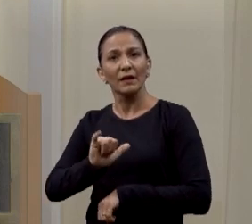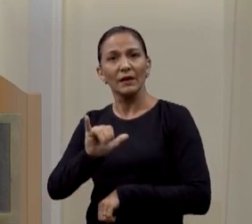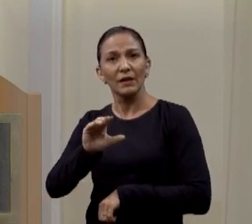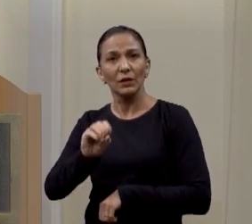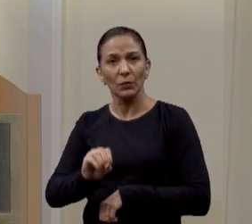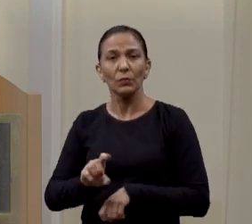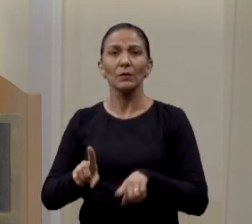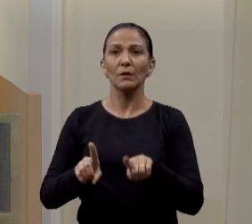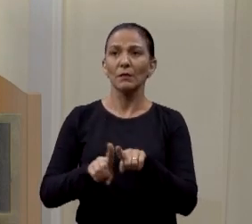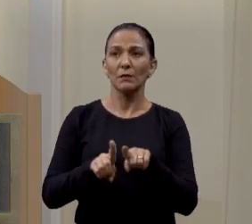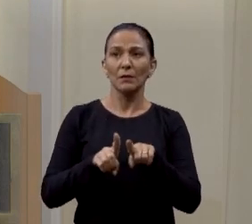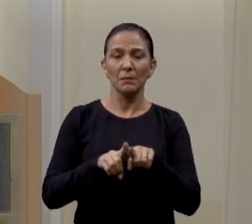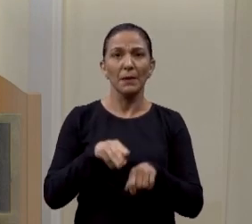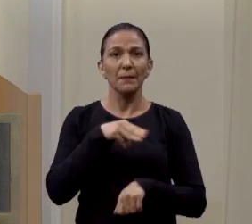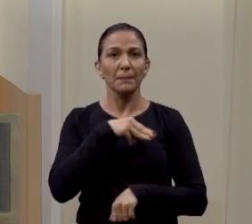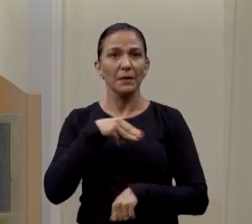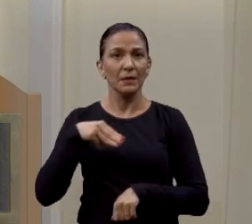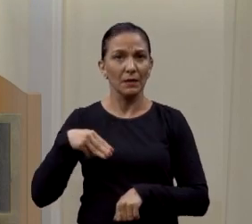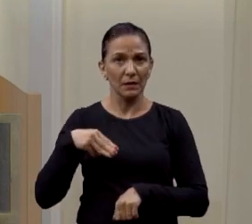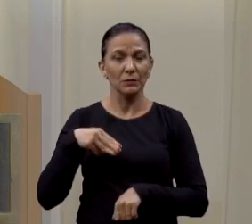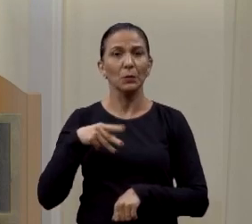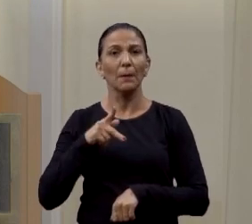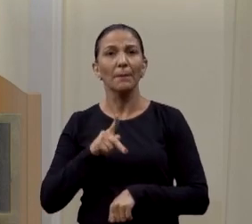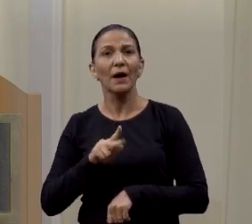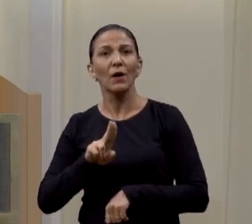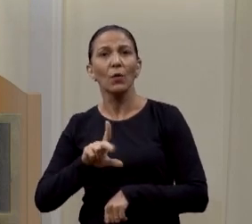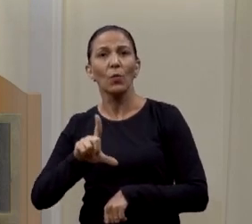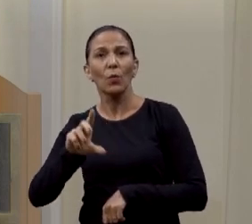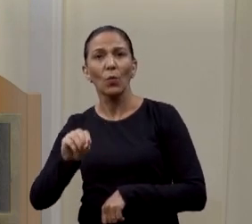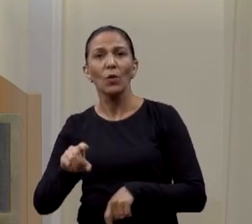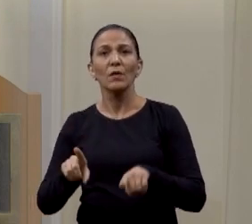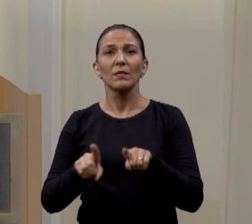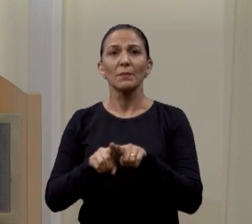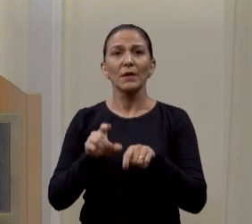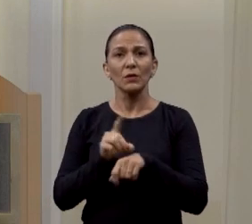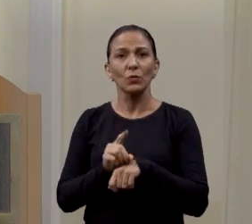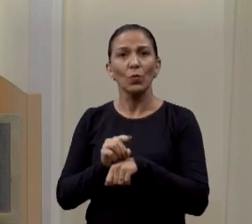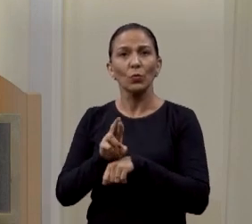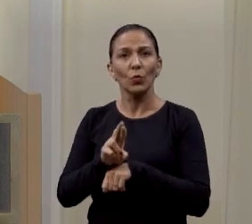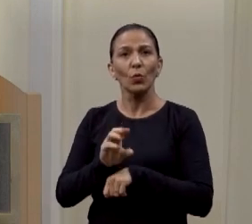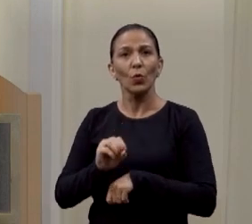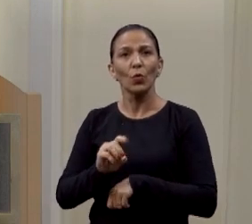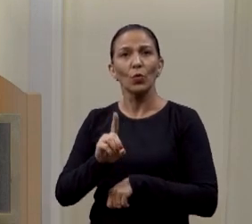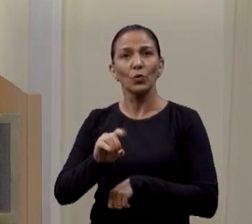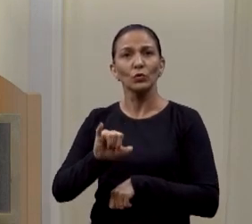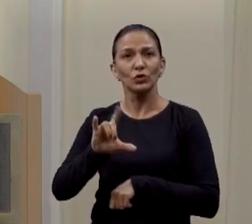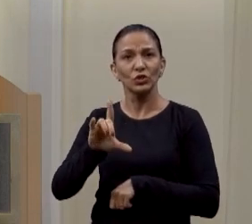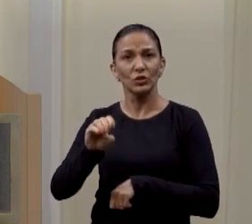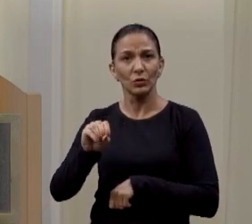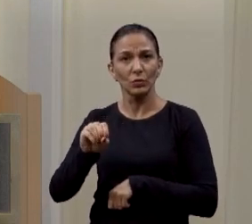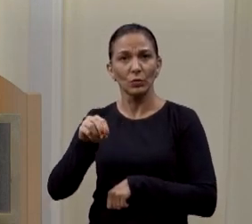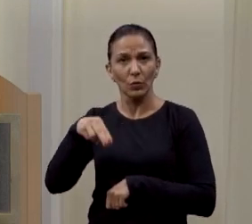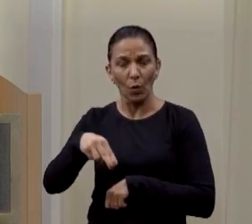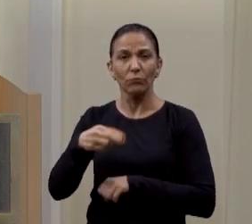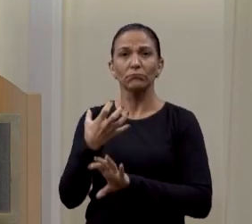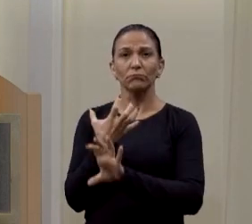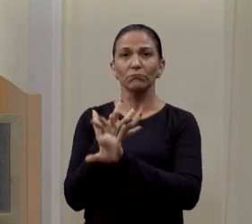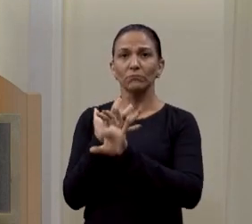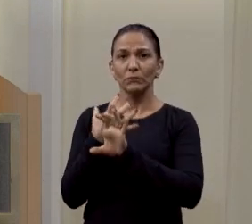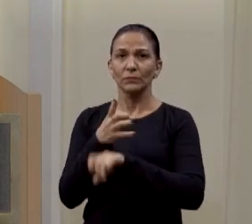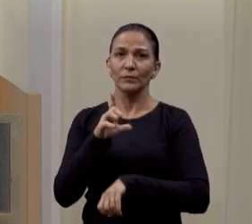França, do nosso ministro Paulo Teixeira, do doutor Odilon Castro, de maneira virtual também, com